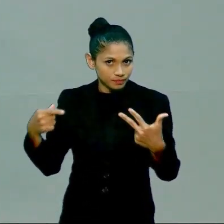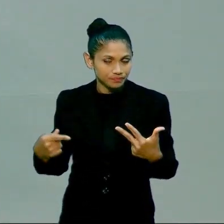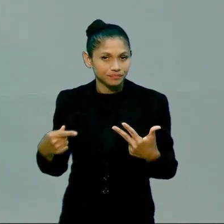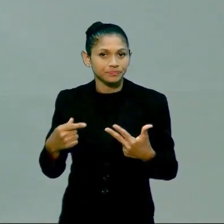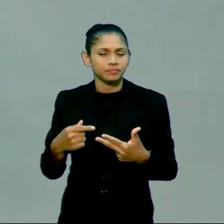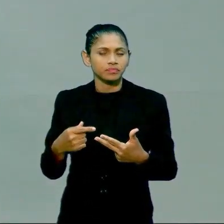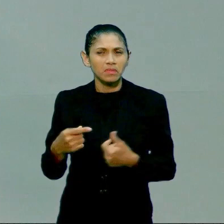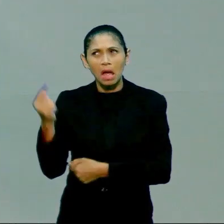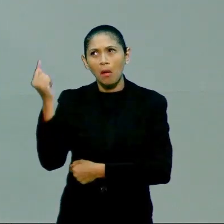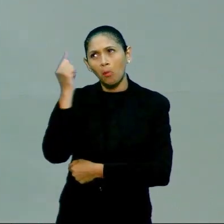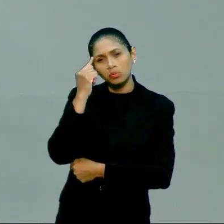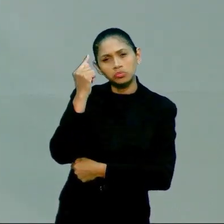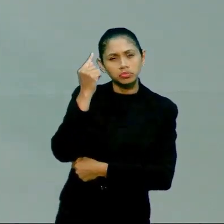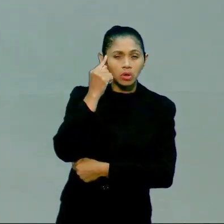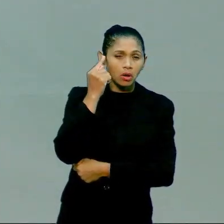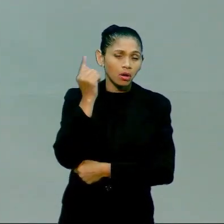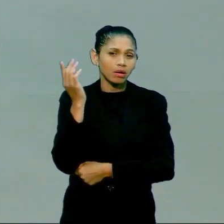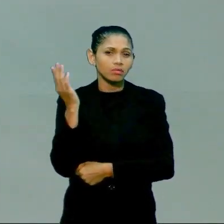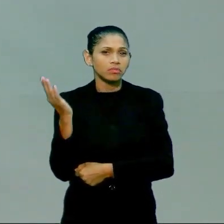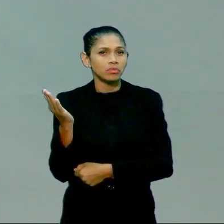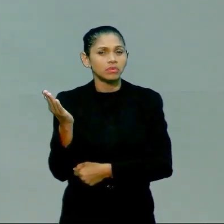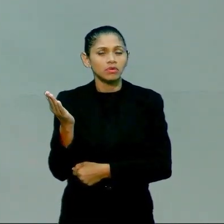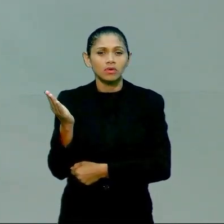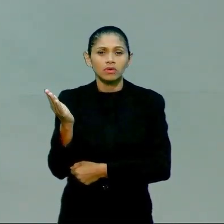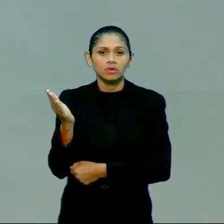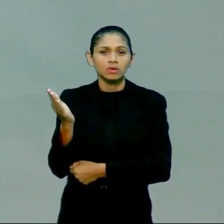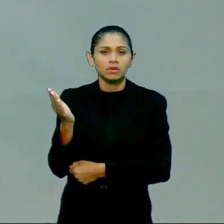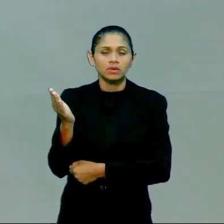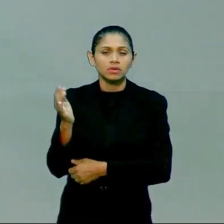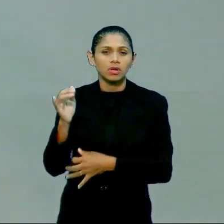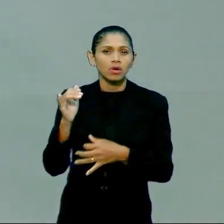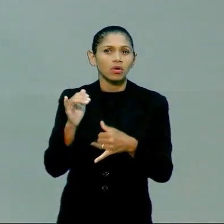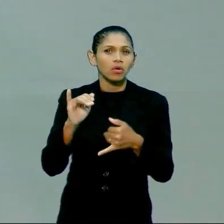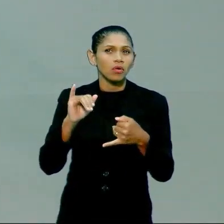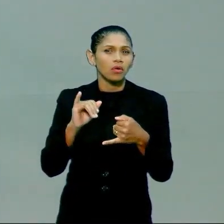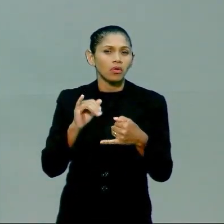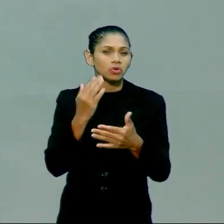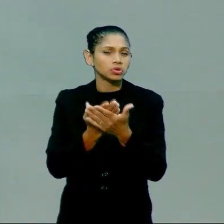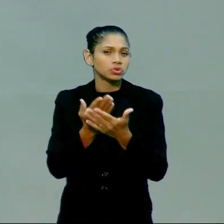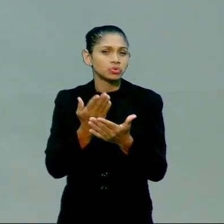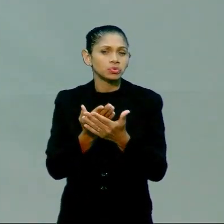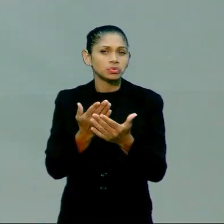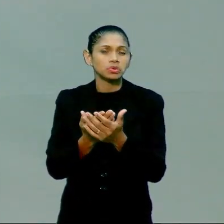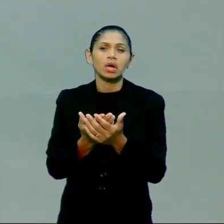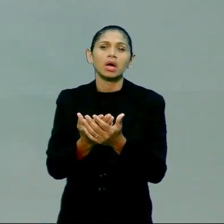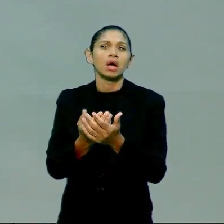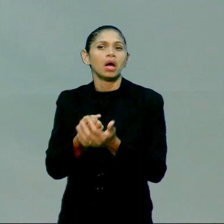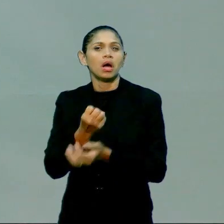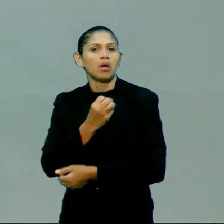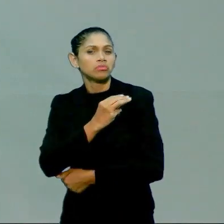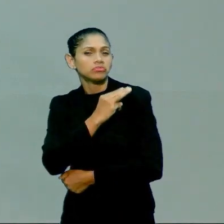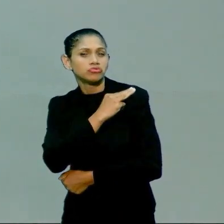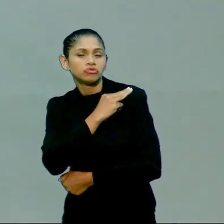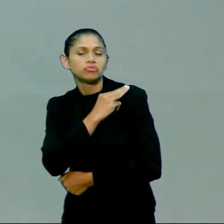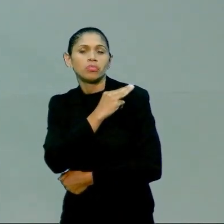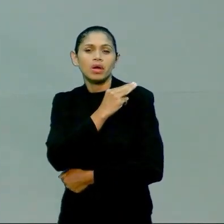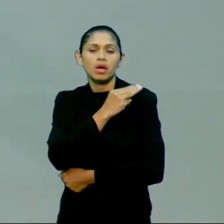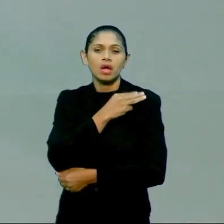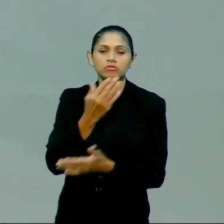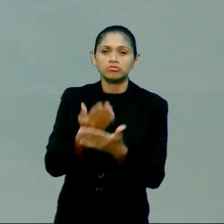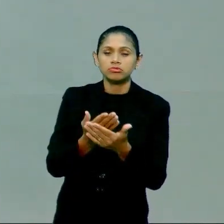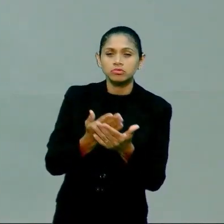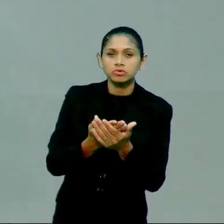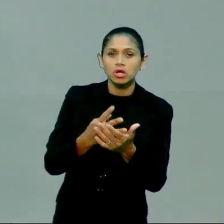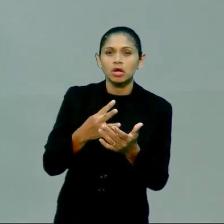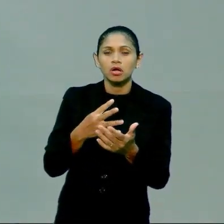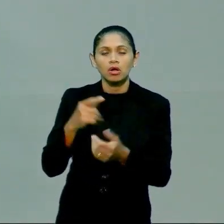vá pensando que, vou ficar, eu estou fazendo a terceira série do ensino médio, estou estudando todos os dias, estou indo para a sala de aula, eu vou